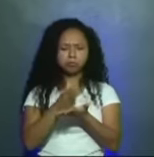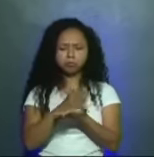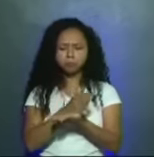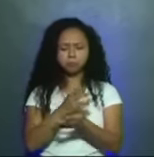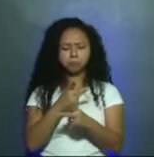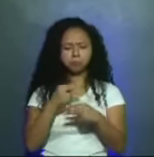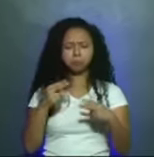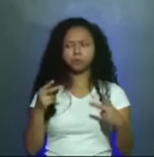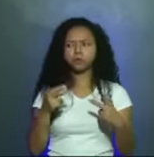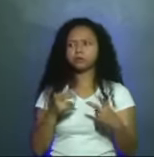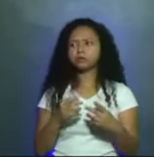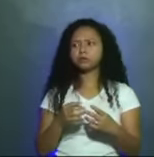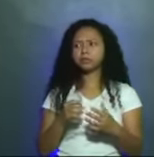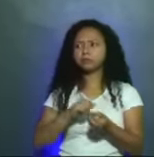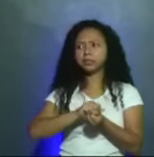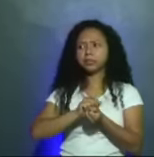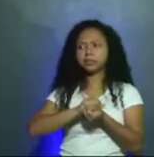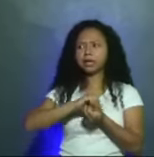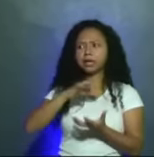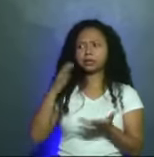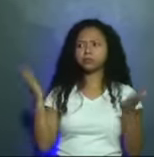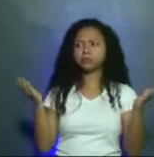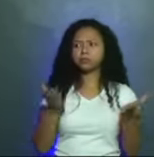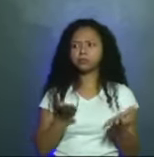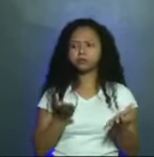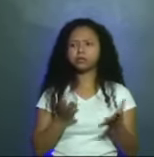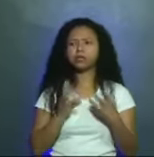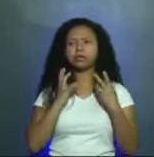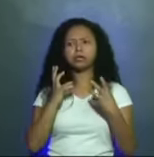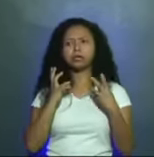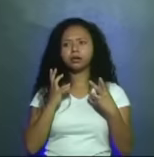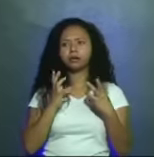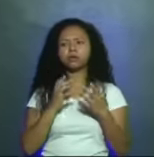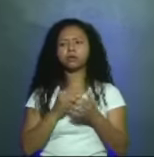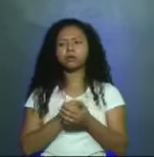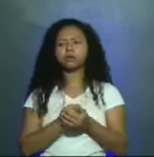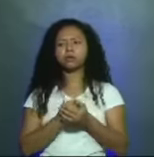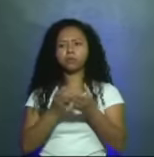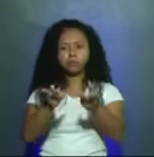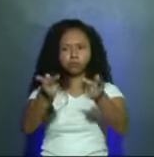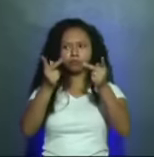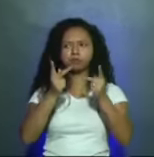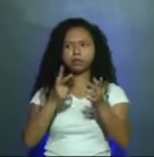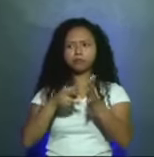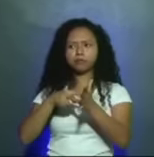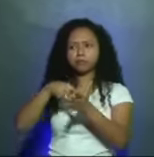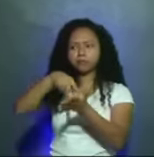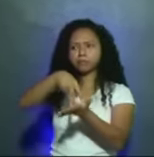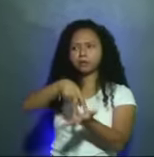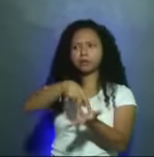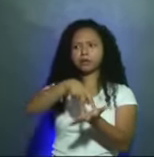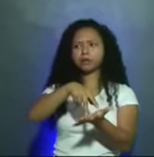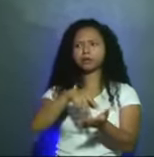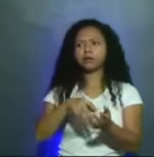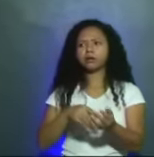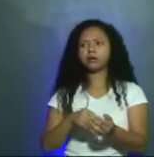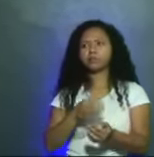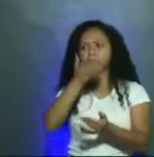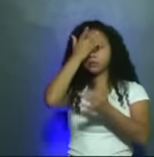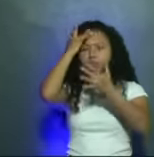querendo um milagre hoje, quero te convidar já agora a ficar em pé. Os que querem uma oração específica, venham aqui, os